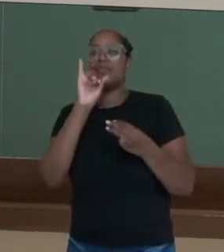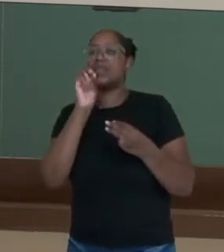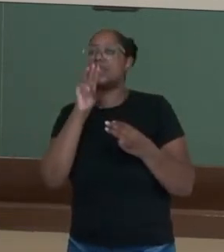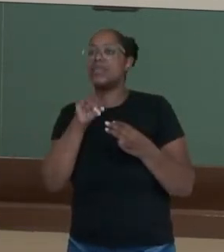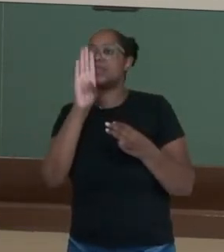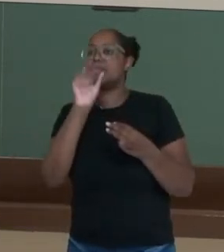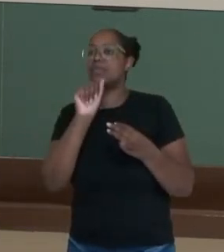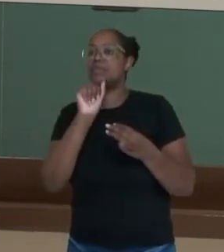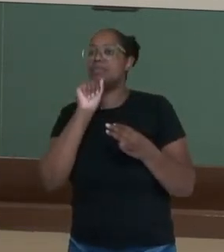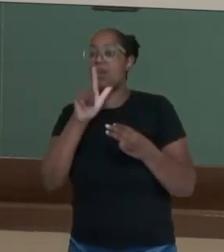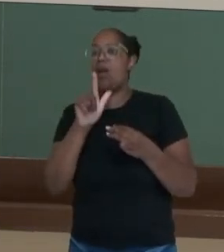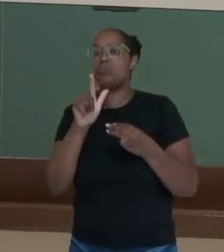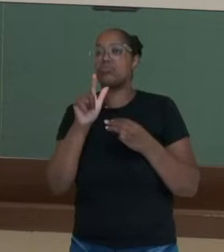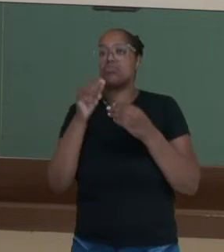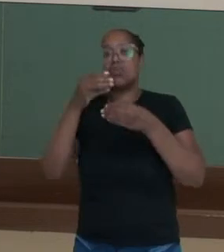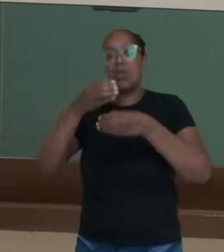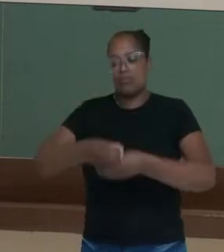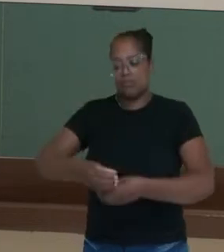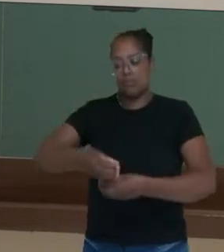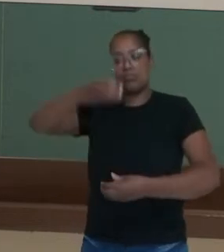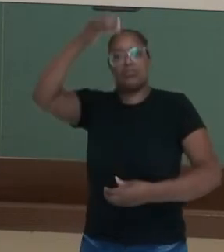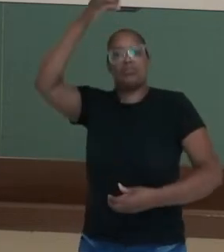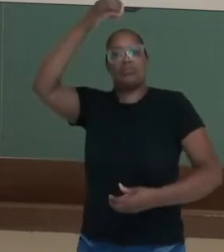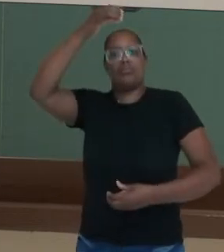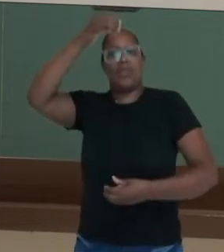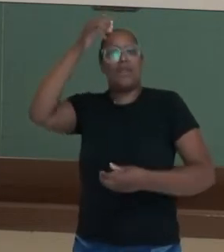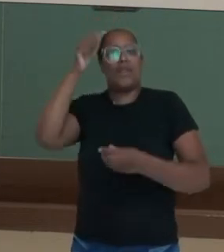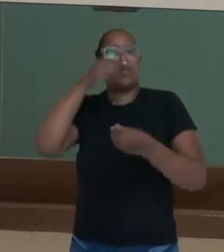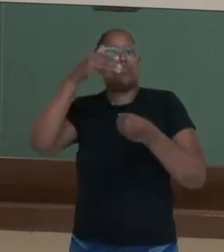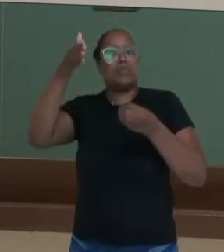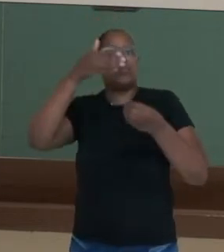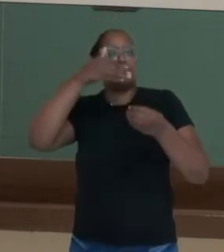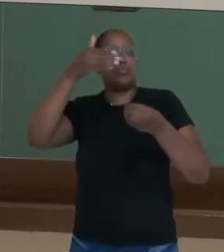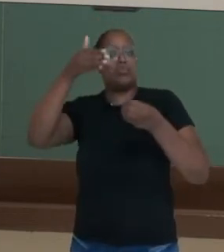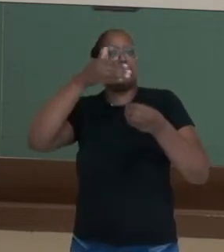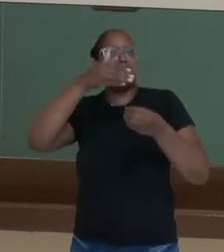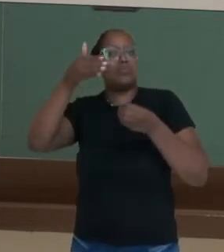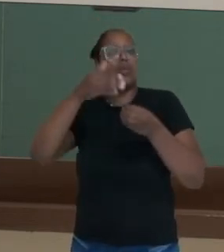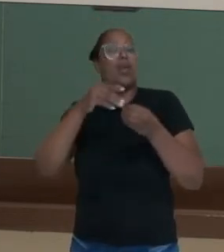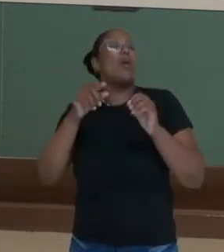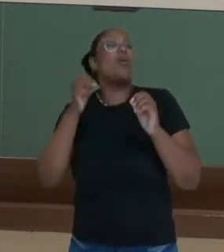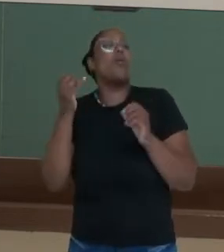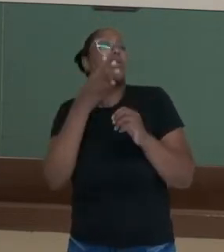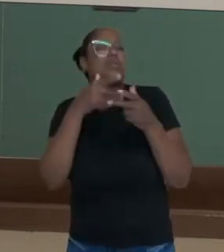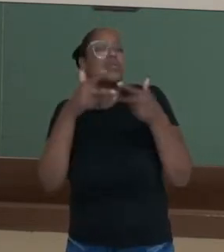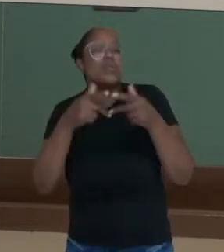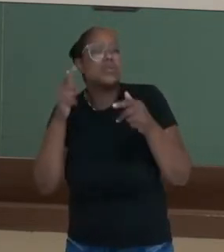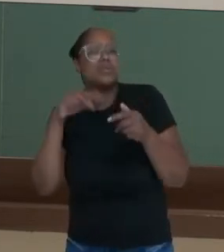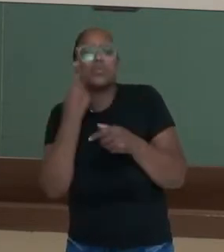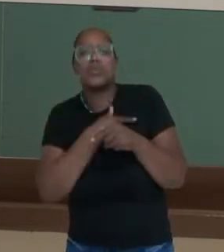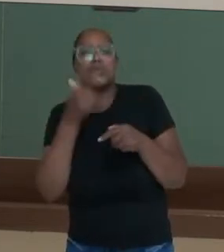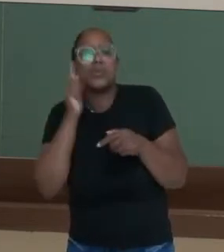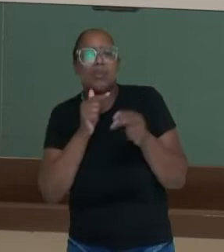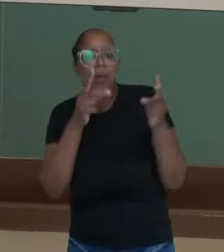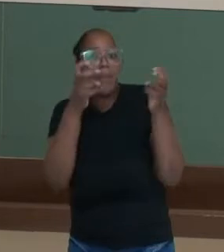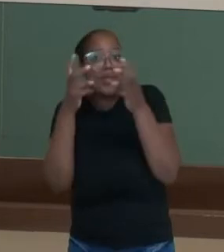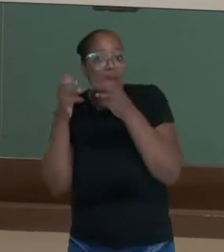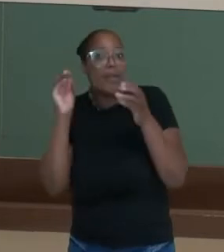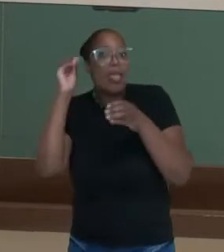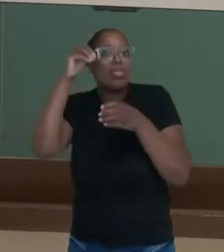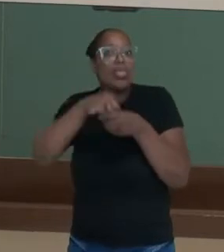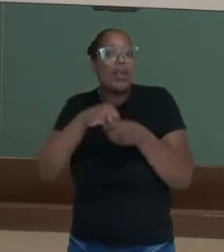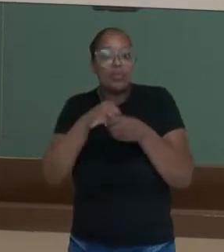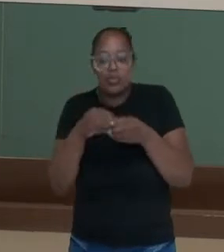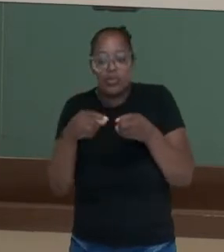Então veja quantos elementos nós conseguimos perceber dentro de uma roda de capoeira. Por quê? Vamos para frente